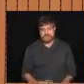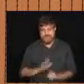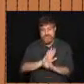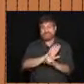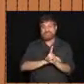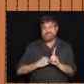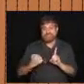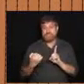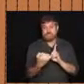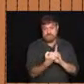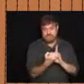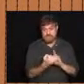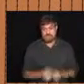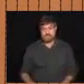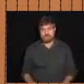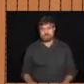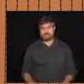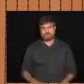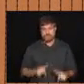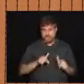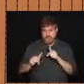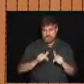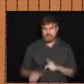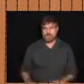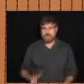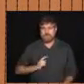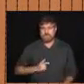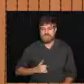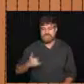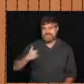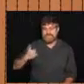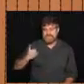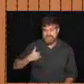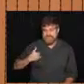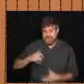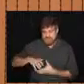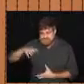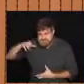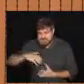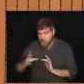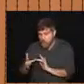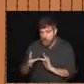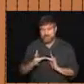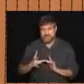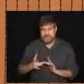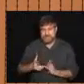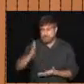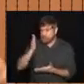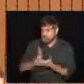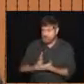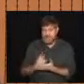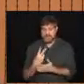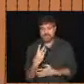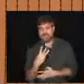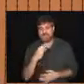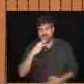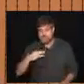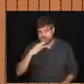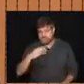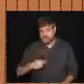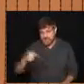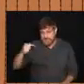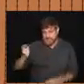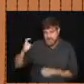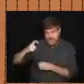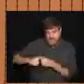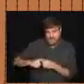social. Os serviços de convivência de idosos serão suspensos a partir de 23 de março. Aqui eu volto